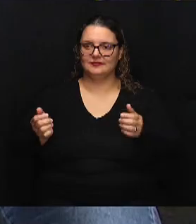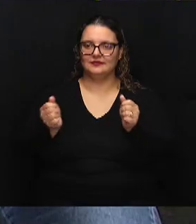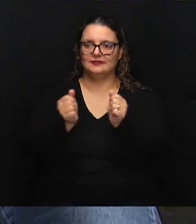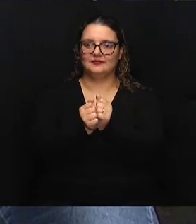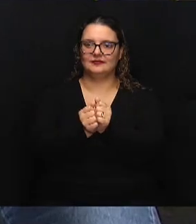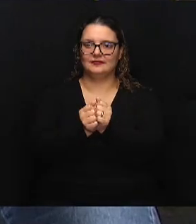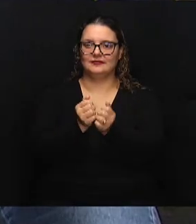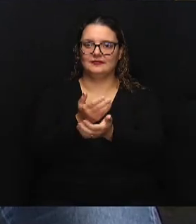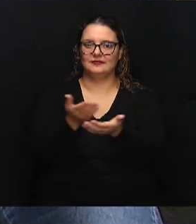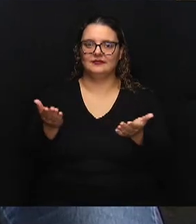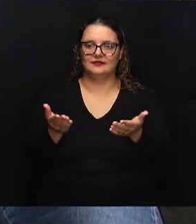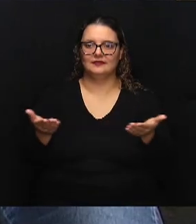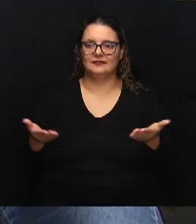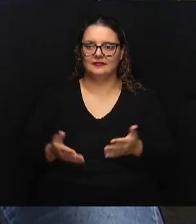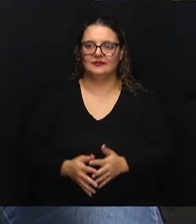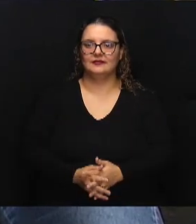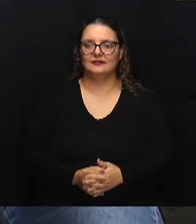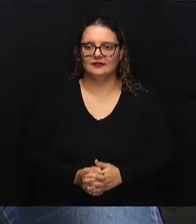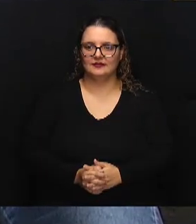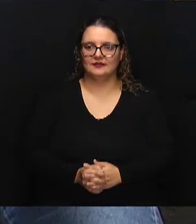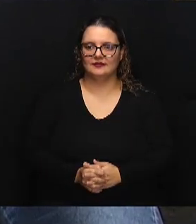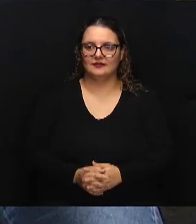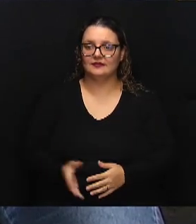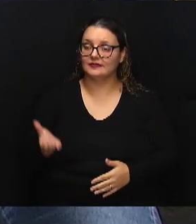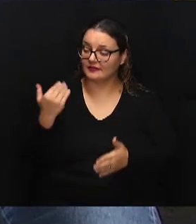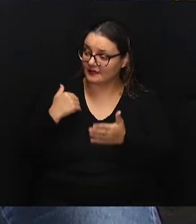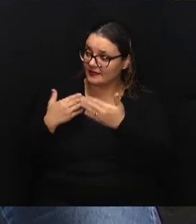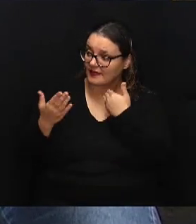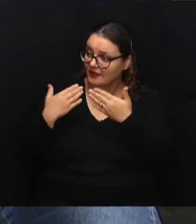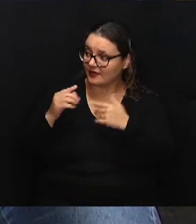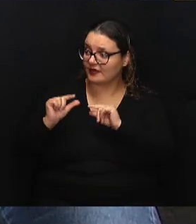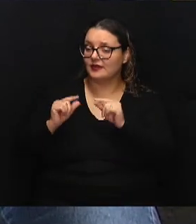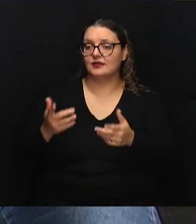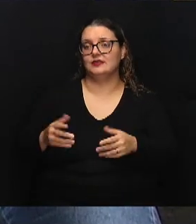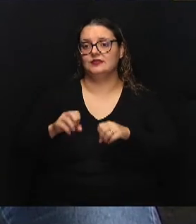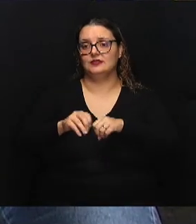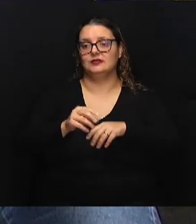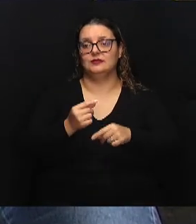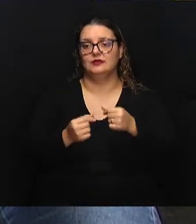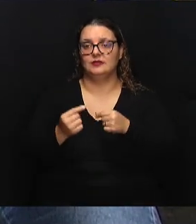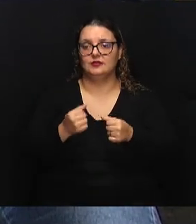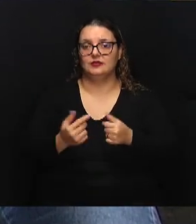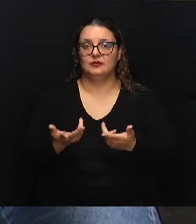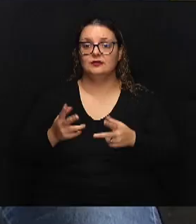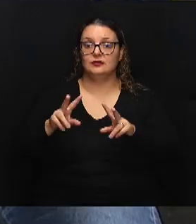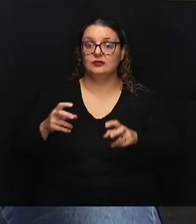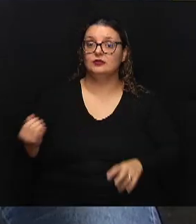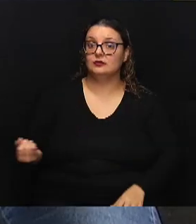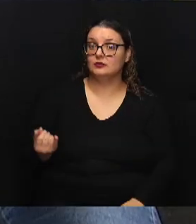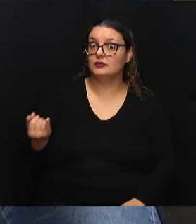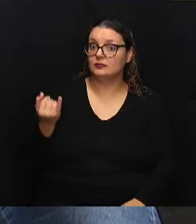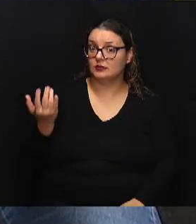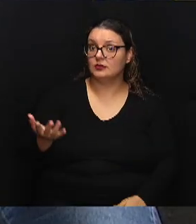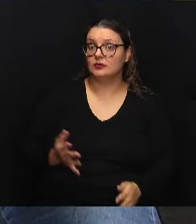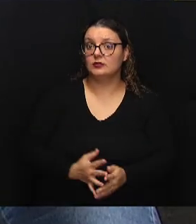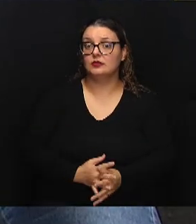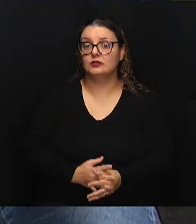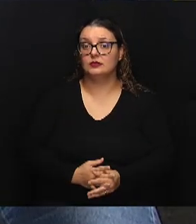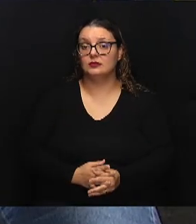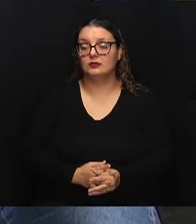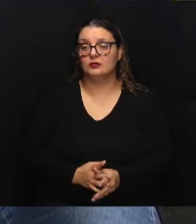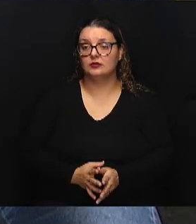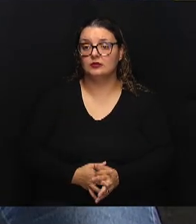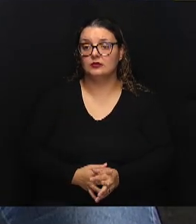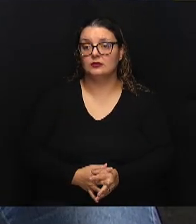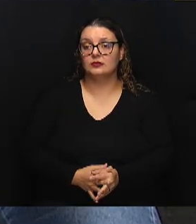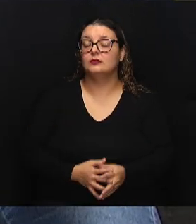com vocês aqui hoje. E vamos falar um pouquinho, então, sobre a educação financeira, sobre a importância, hoje em dia, para